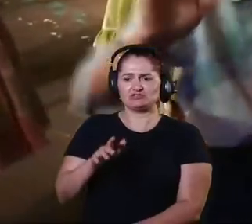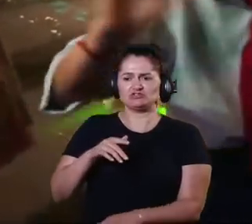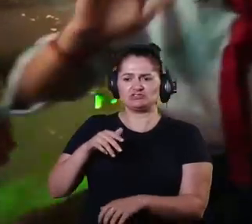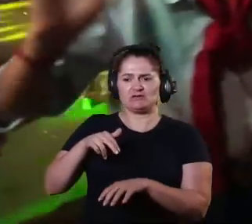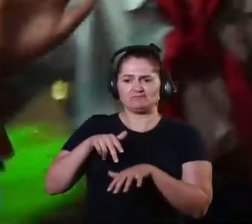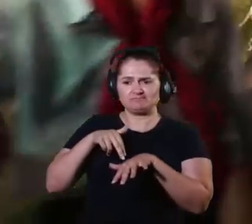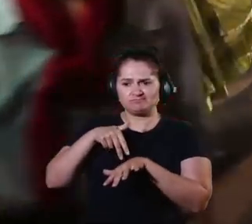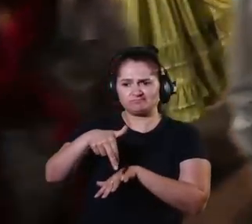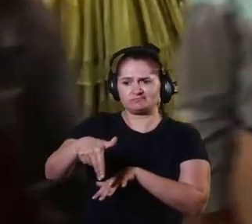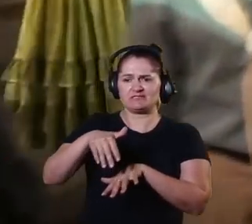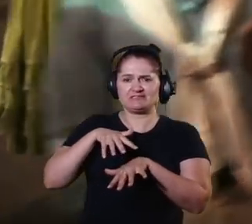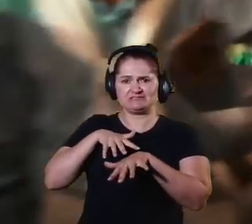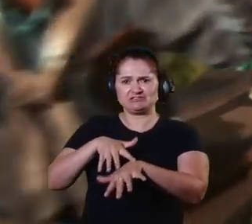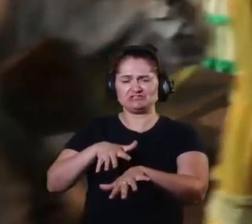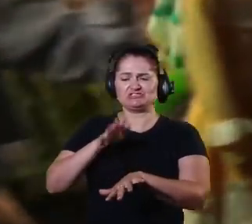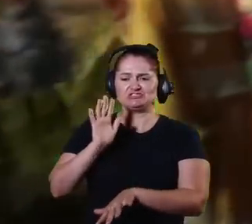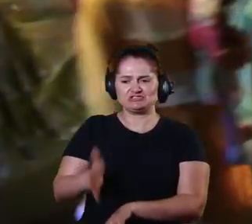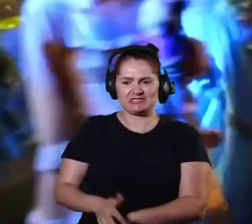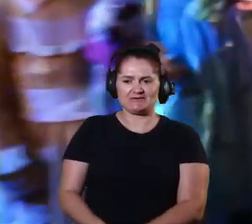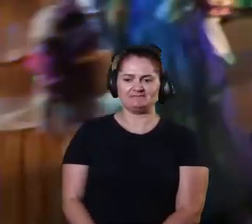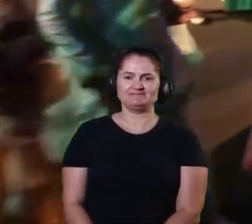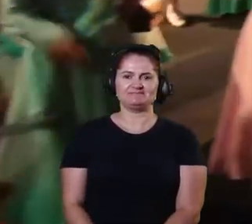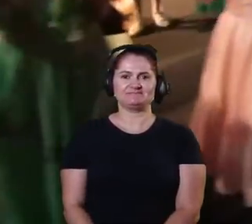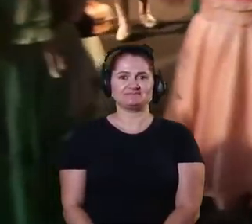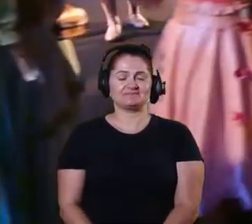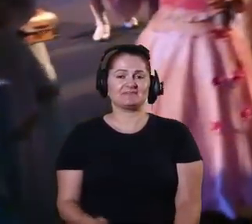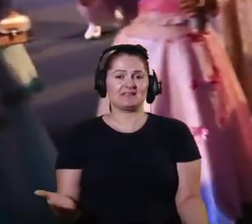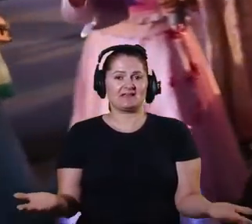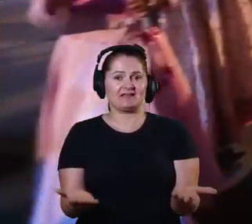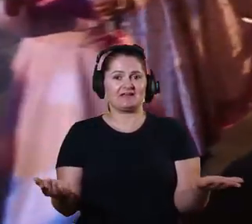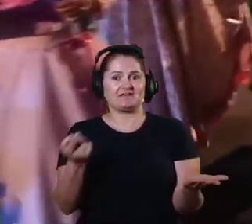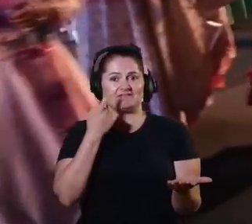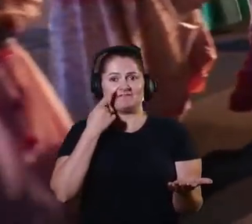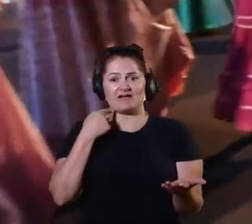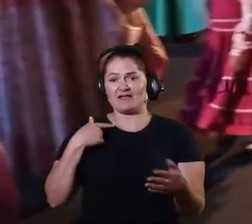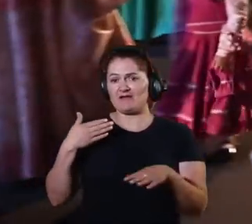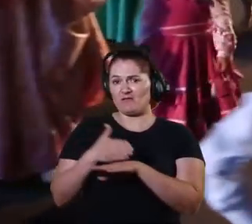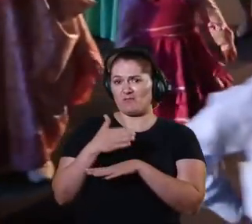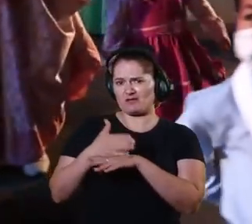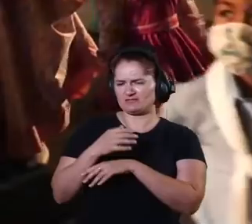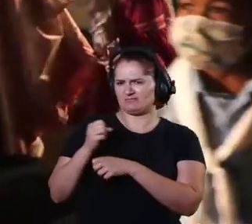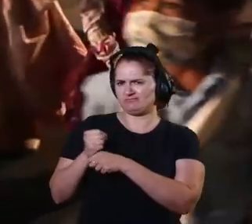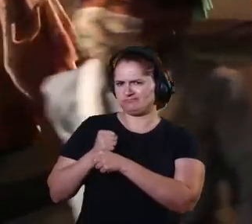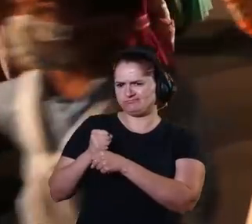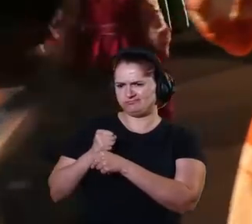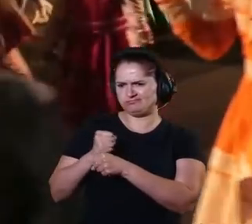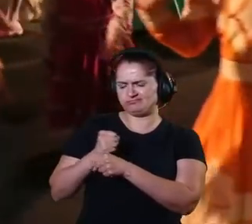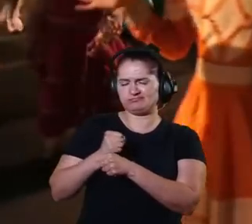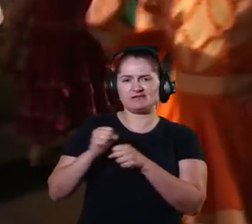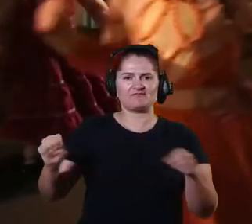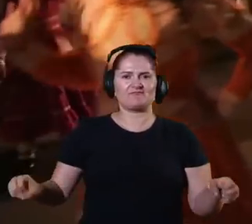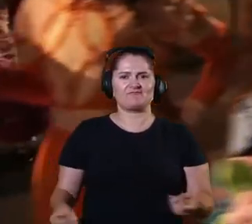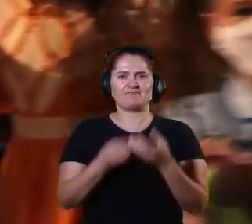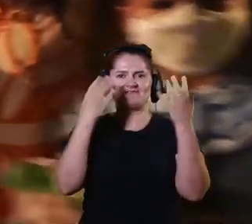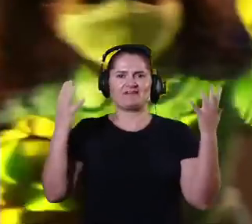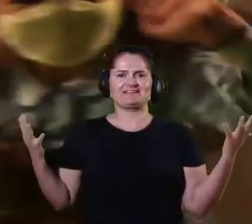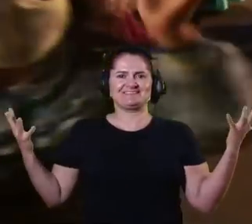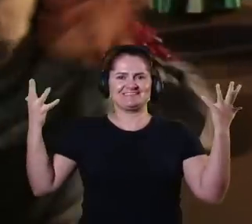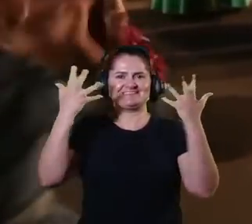muito, Mari? Já, todos os anos a gente participa dessa festa linda. Tá bonito o